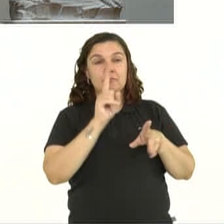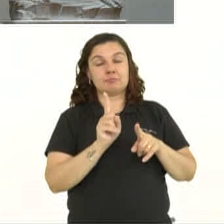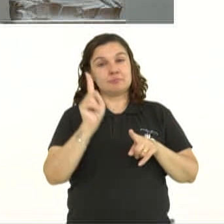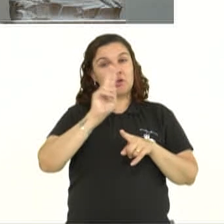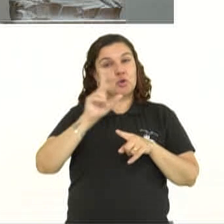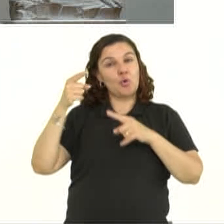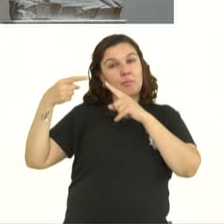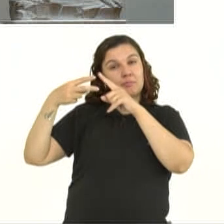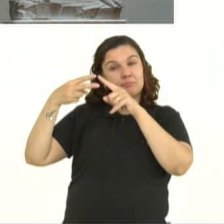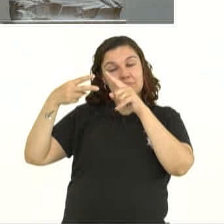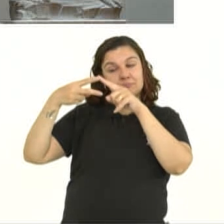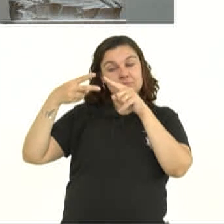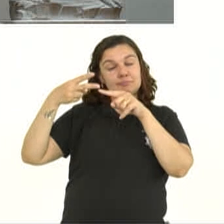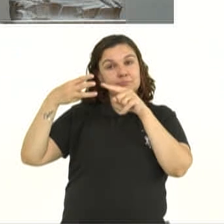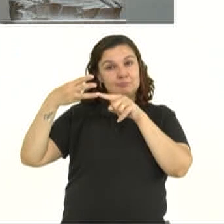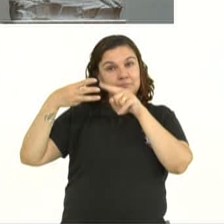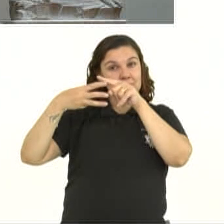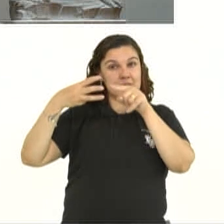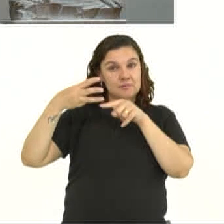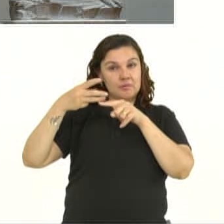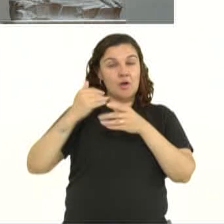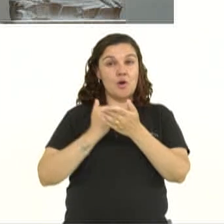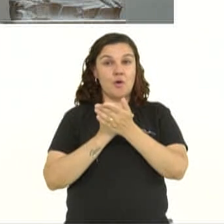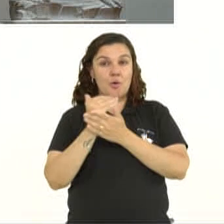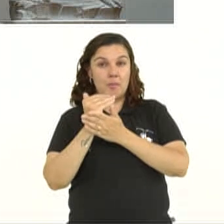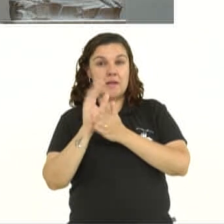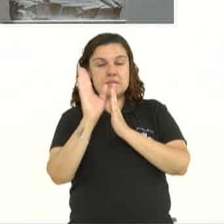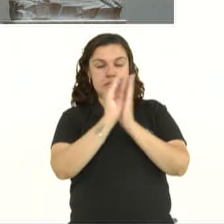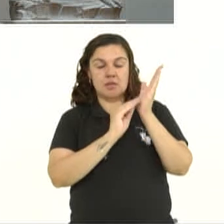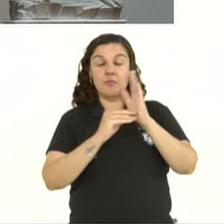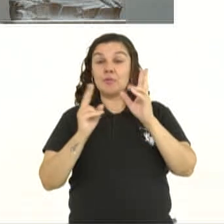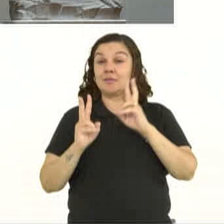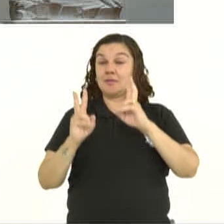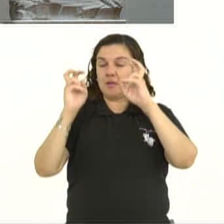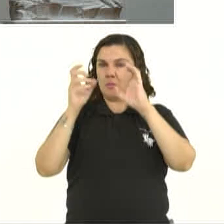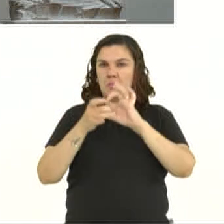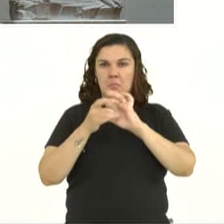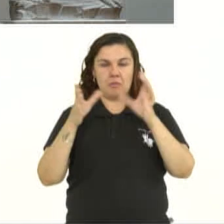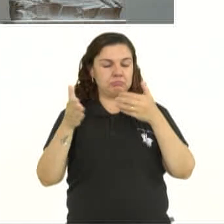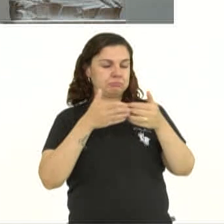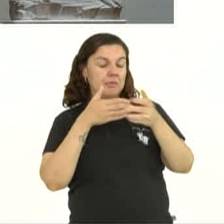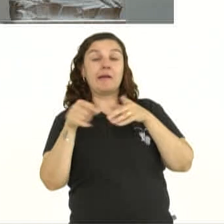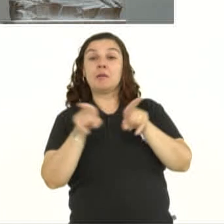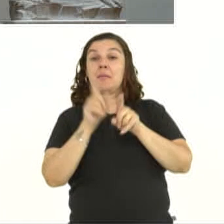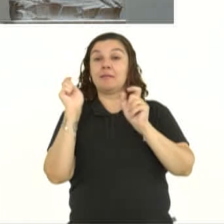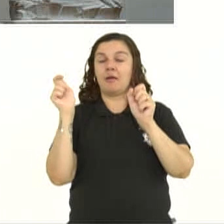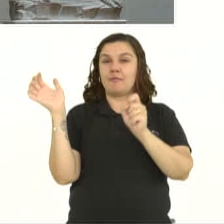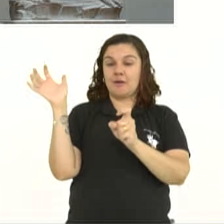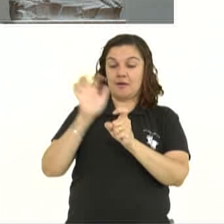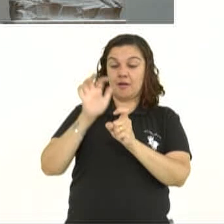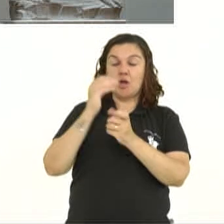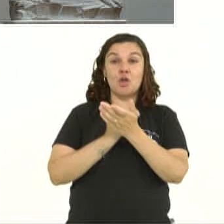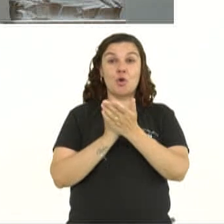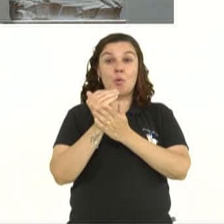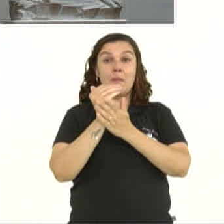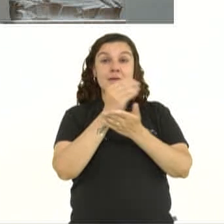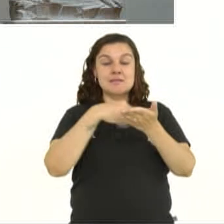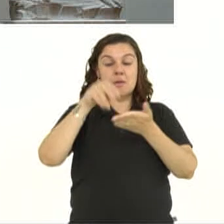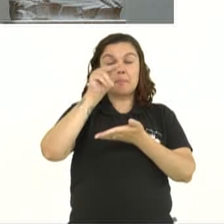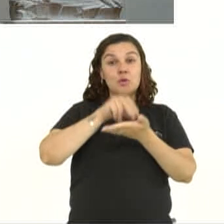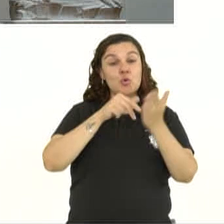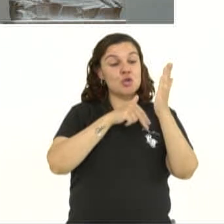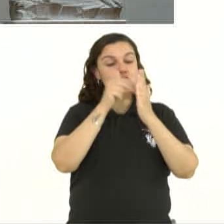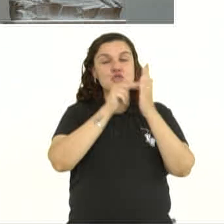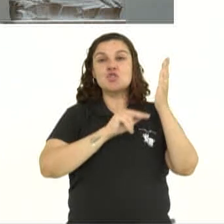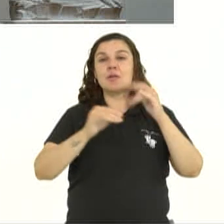Barroco, o Rococó, nasce a perspectiva contraste e esfumato, temática livre, até mesmo temas mitológicos, nasce a pintura a óleo. Olha que interessante,